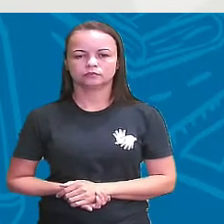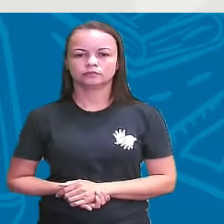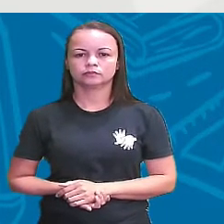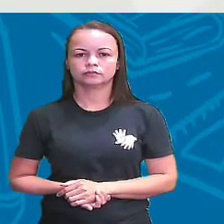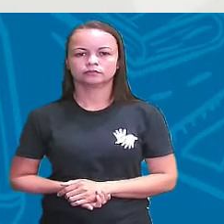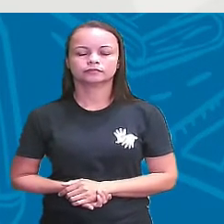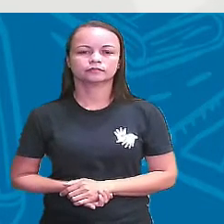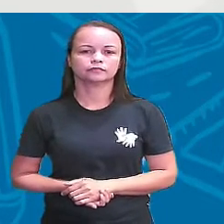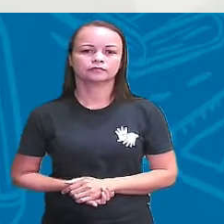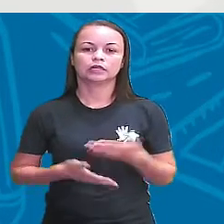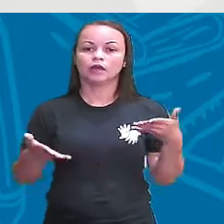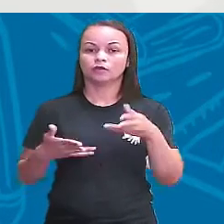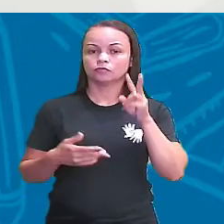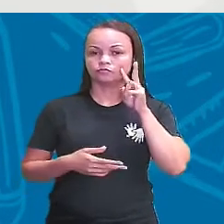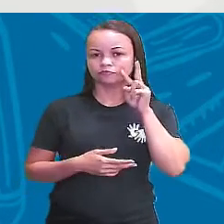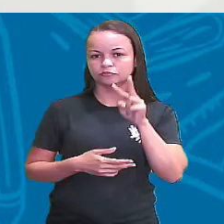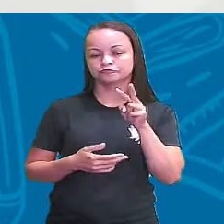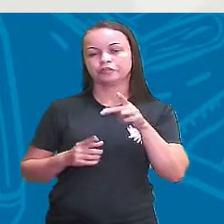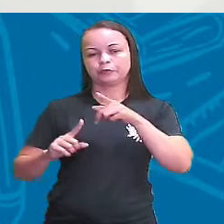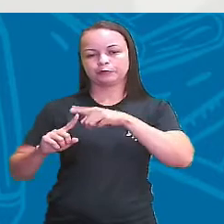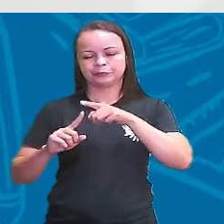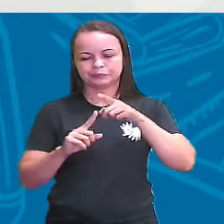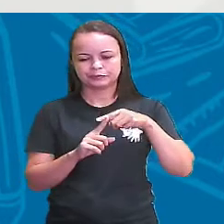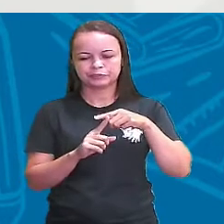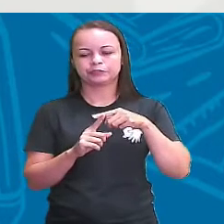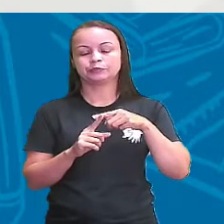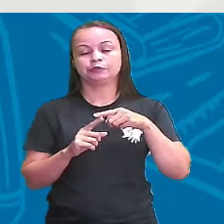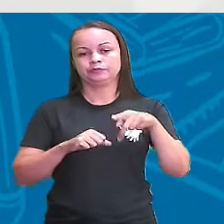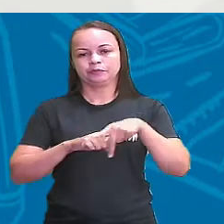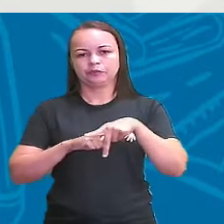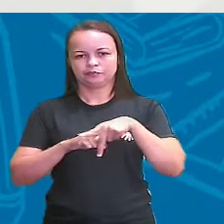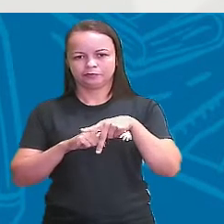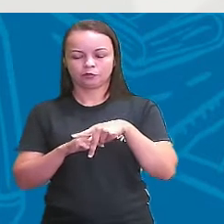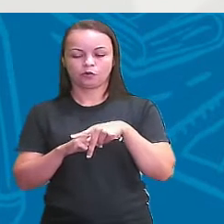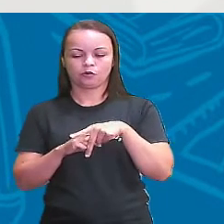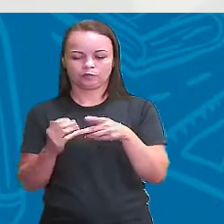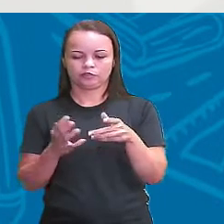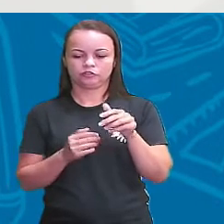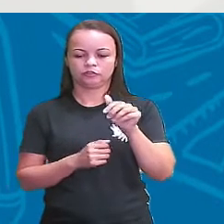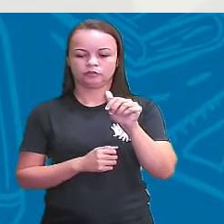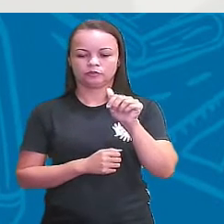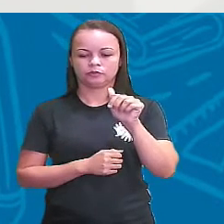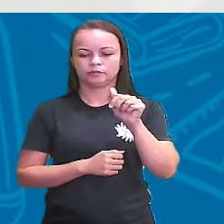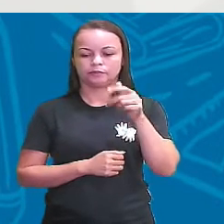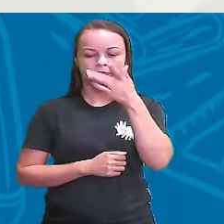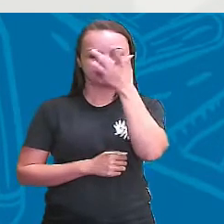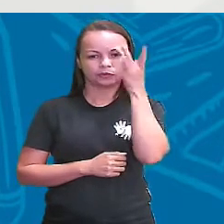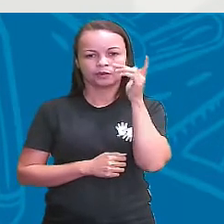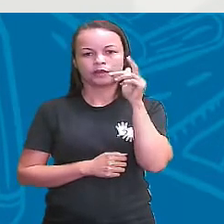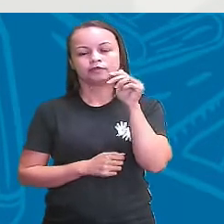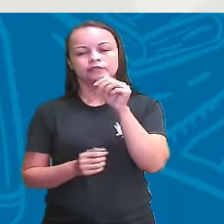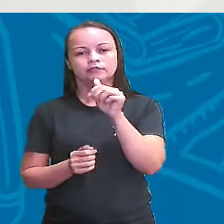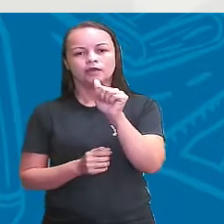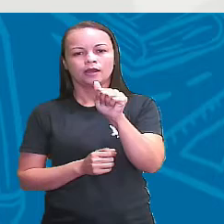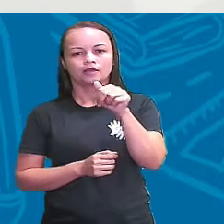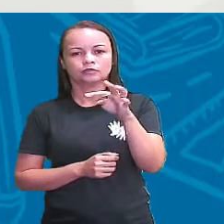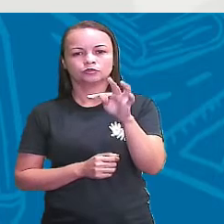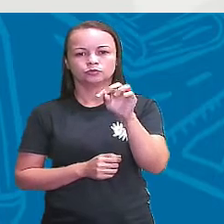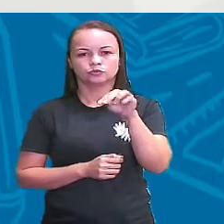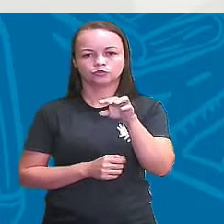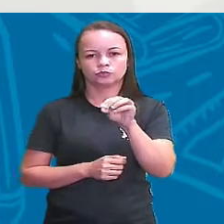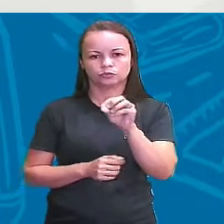E vamos ver agora quais são os tipos de pronomes pessoais átonos, certo? Em língua espanhola, a